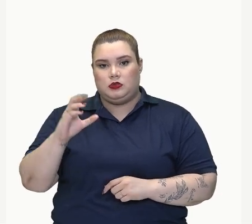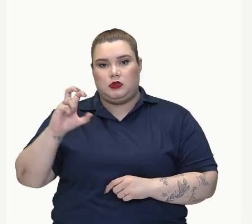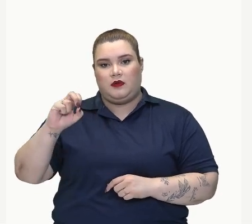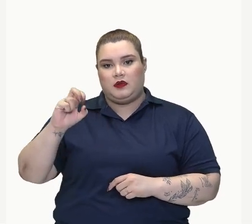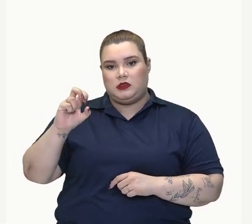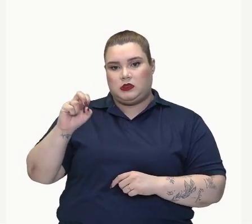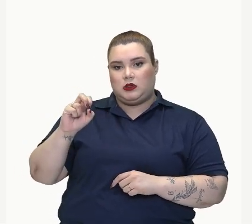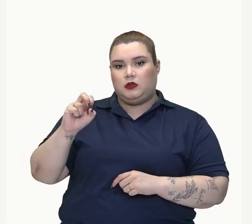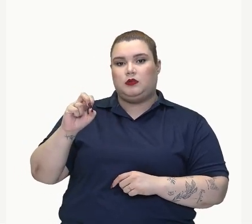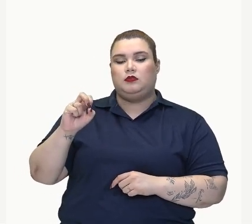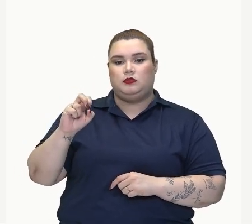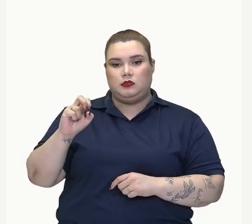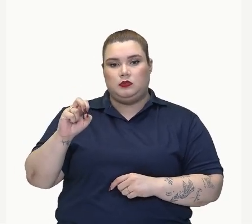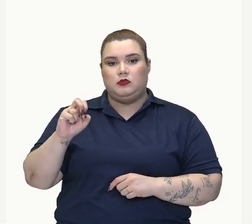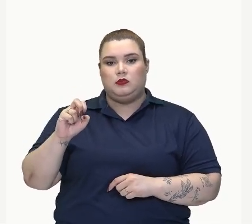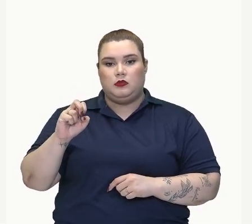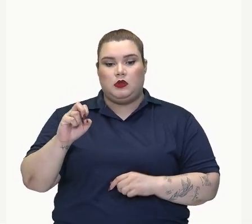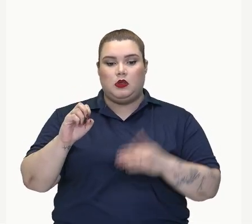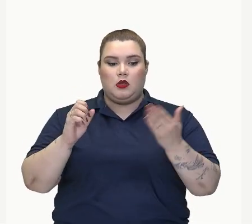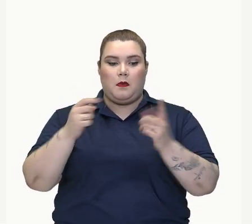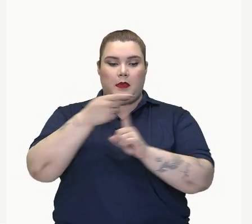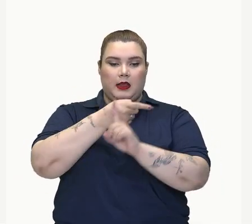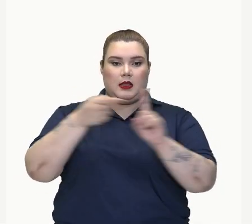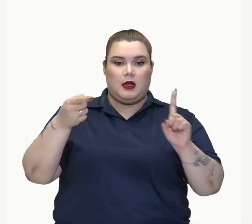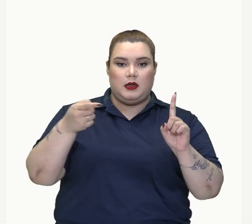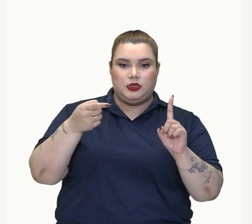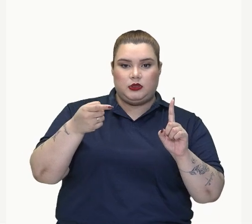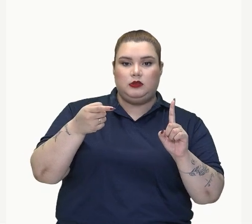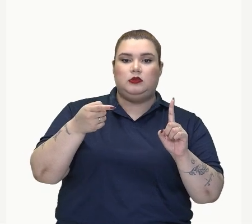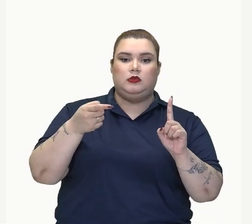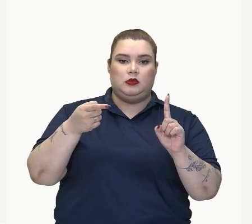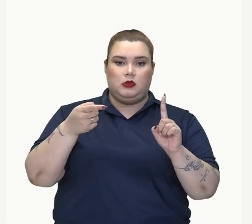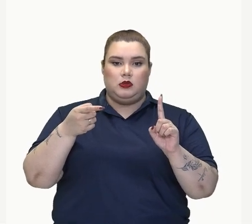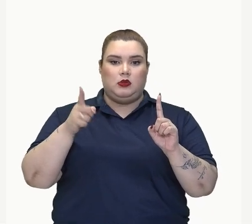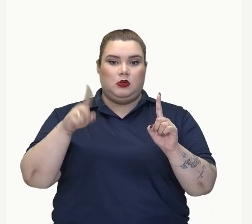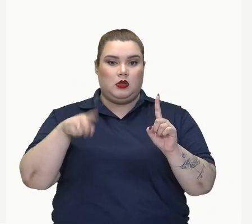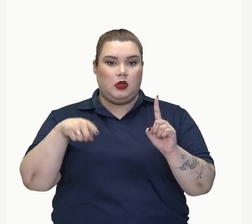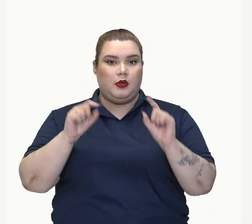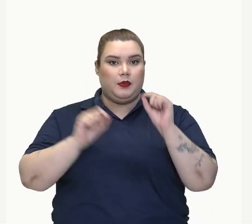50, o semi-eixo